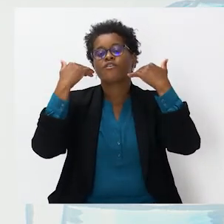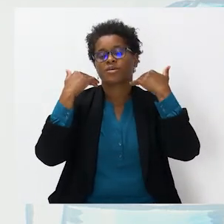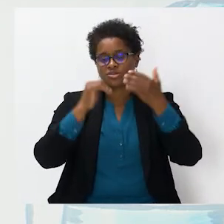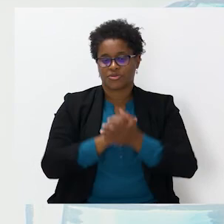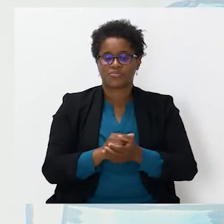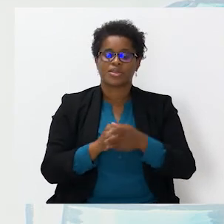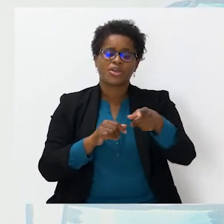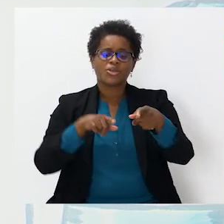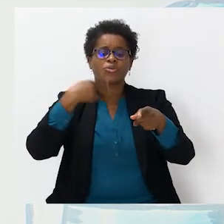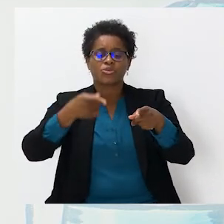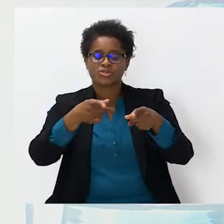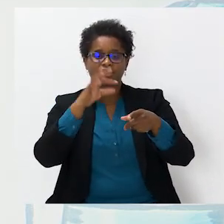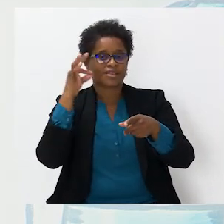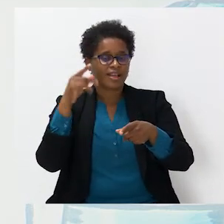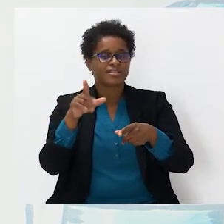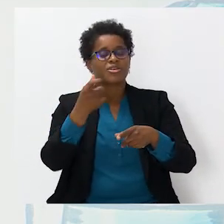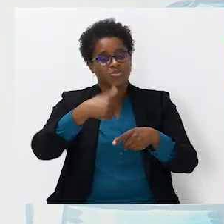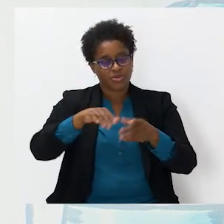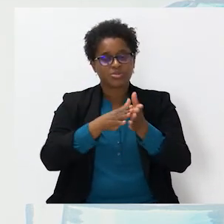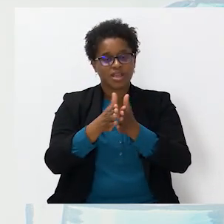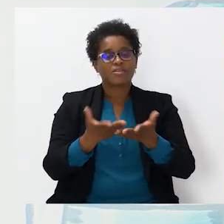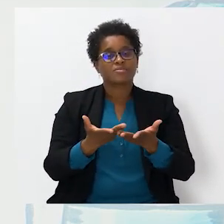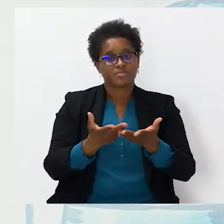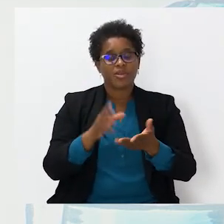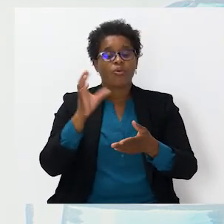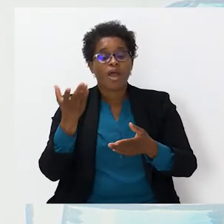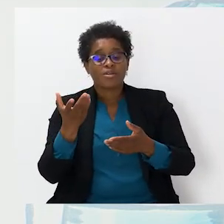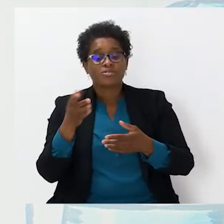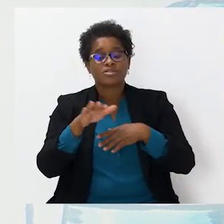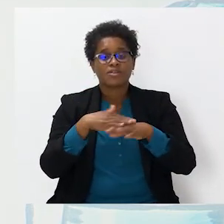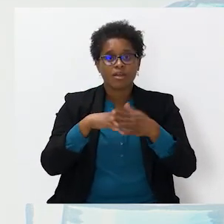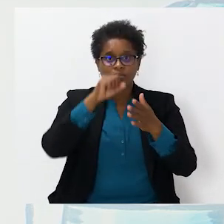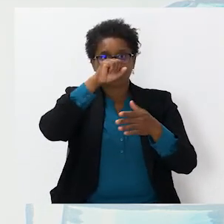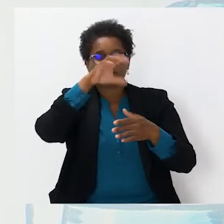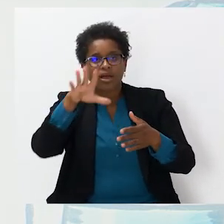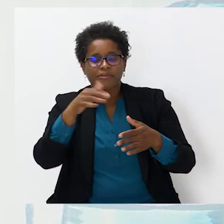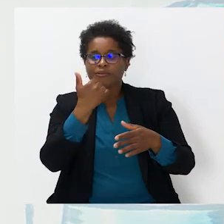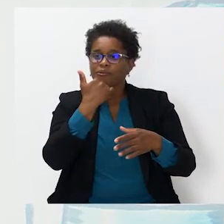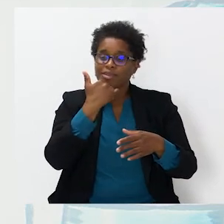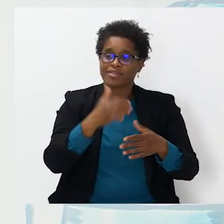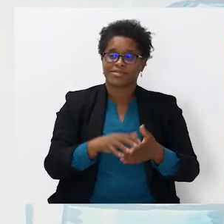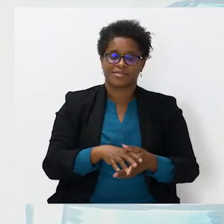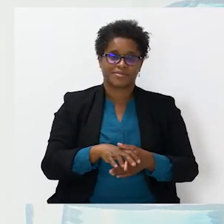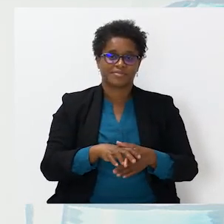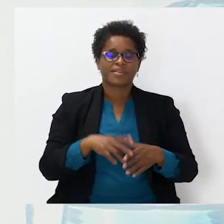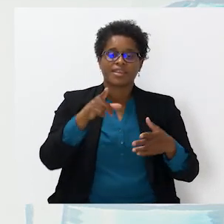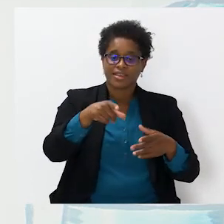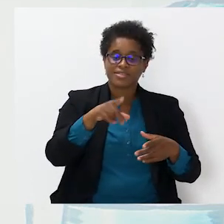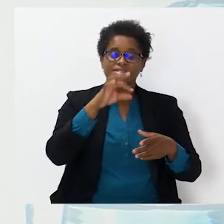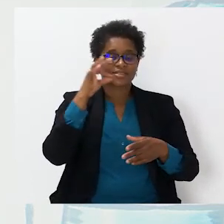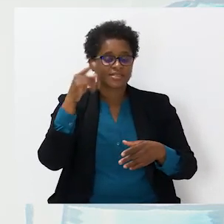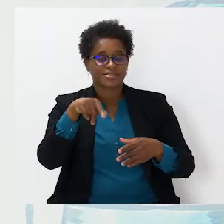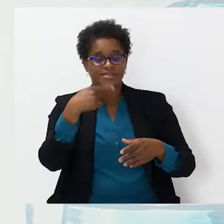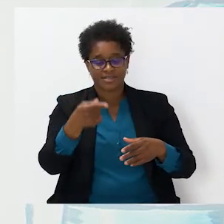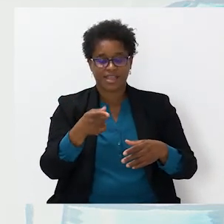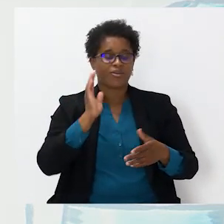informação. Este outro sinal nós usamos quando? Quando estamos admirados, contentes. E este